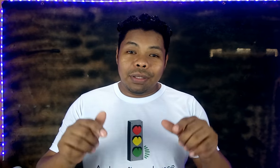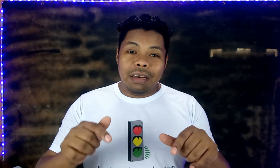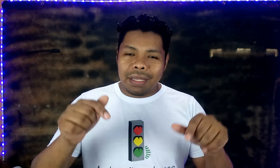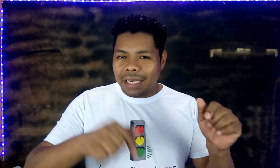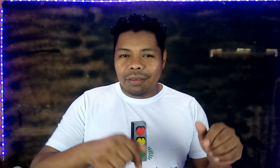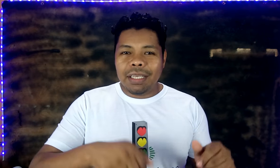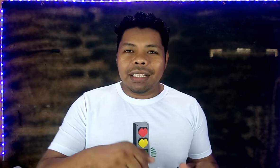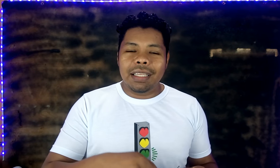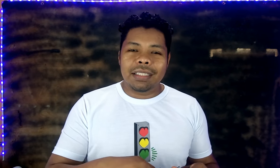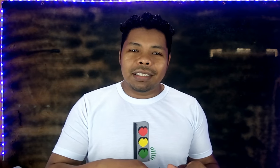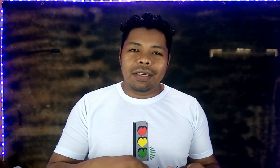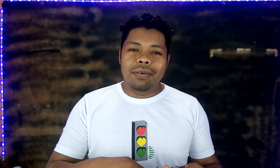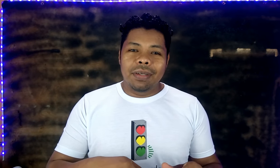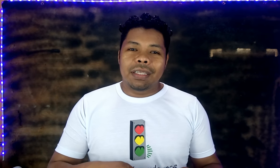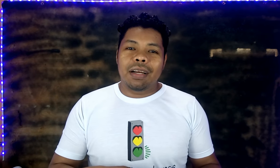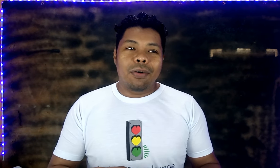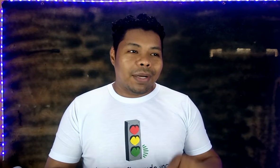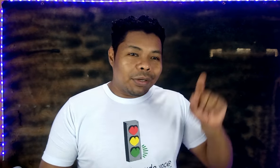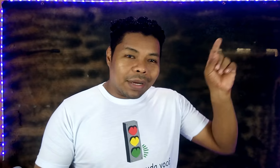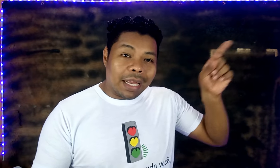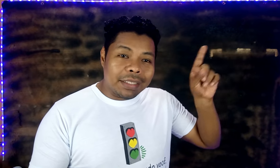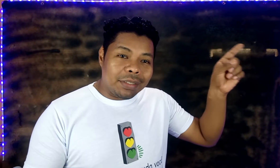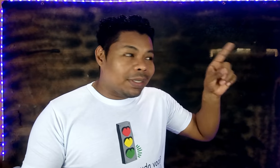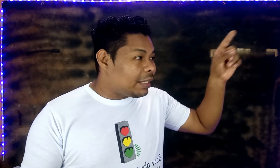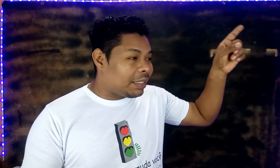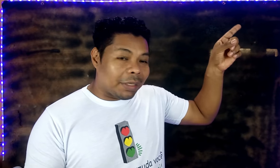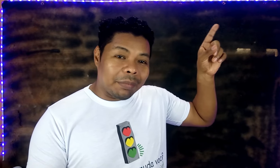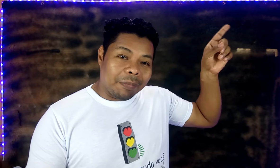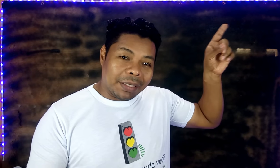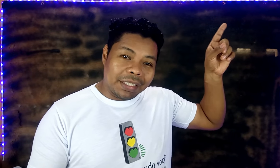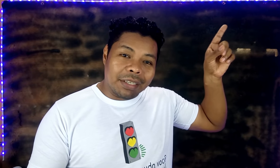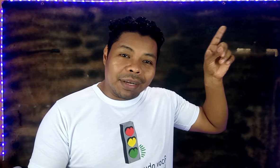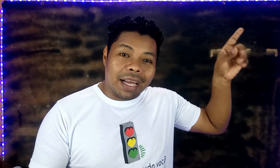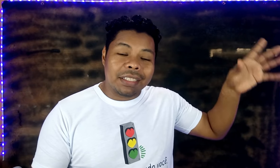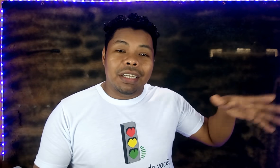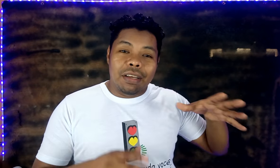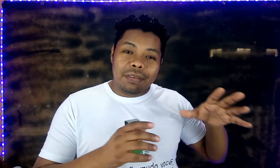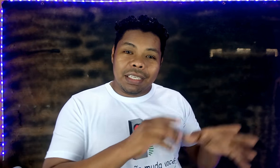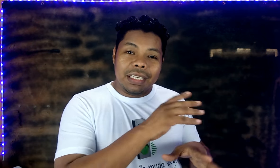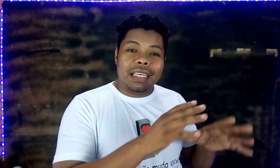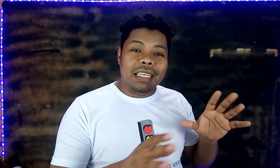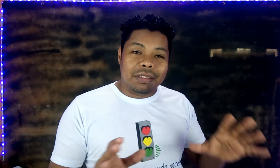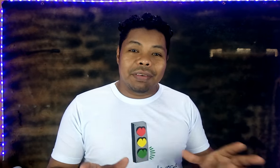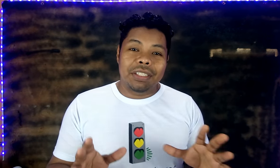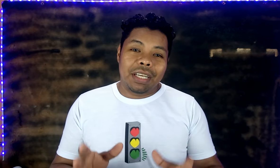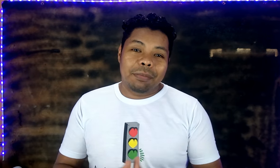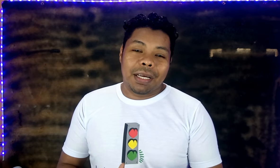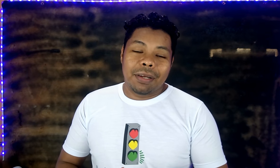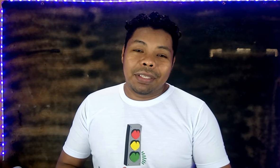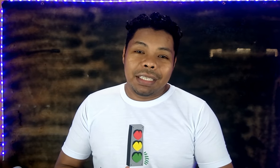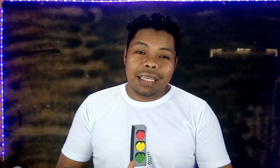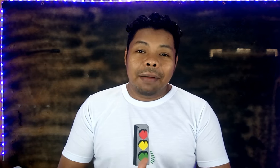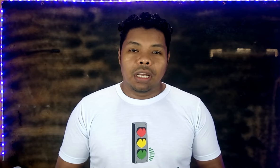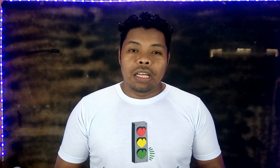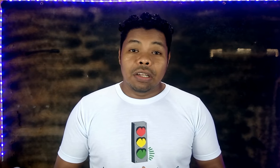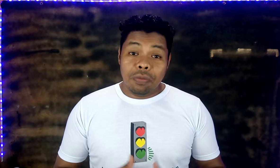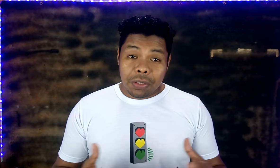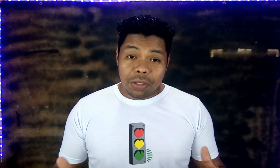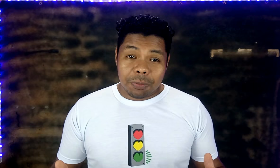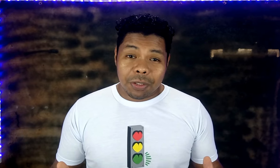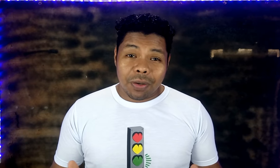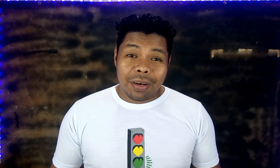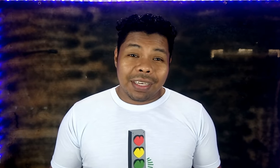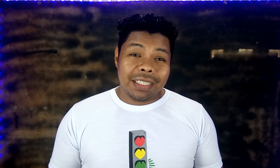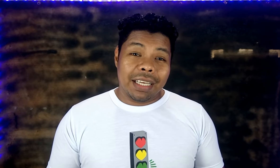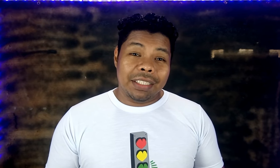O canal dele vai estar aqui no link na descrição, tá? Ou aqui no cardzinho aqui em cima também, passando aqui no card, você clica ali que você vai direto para o canal dele, tá? No